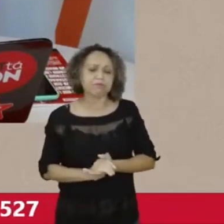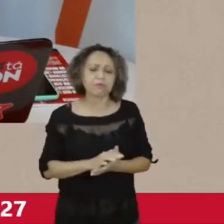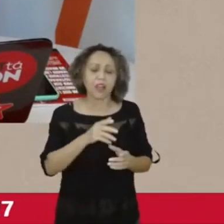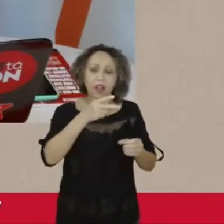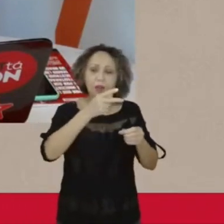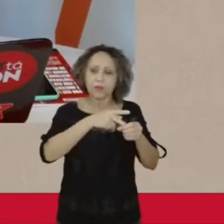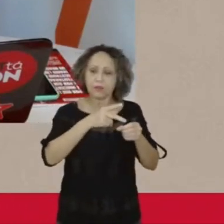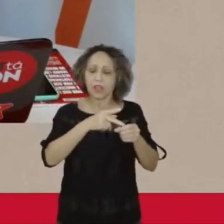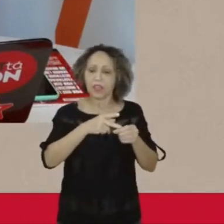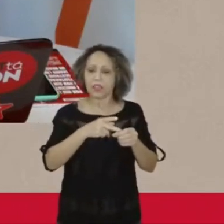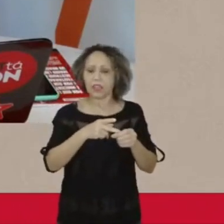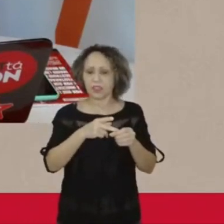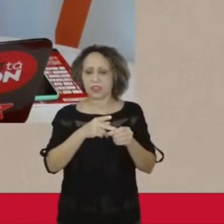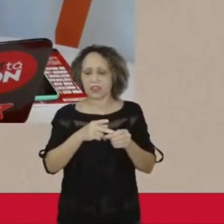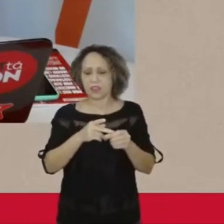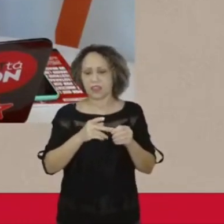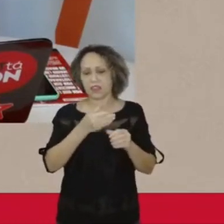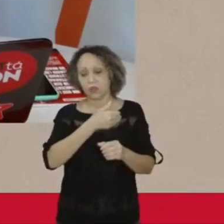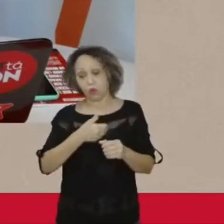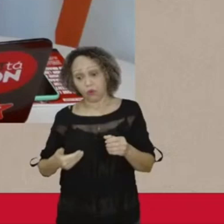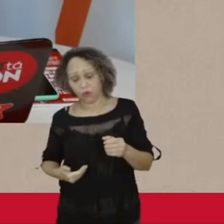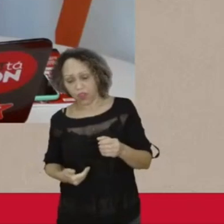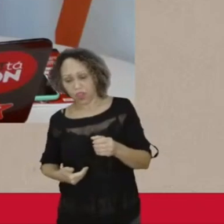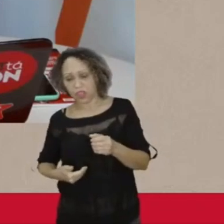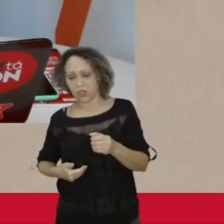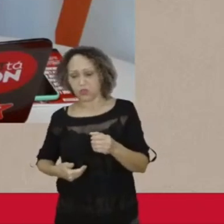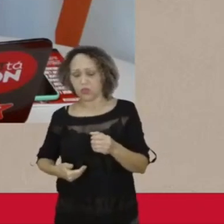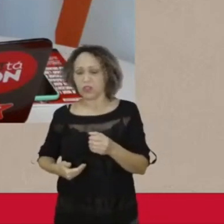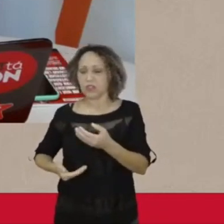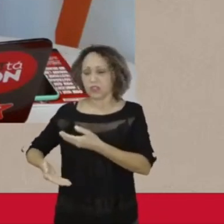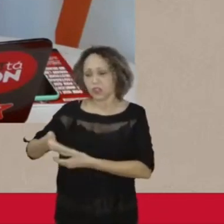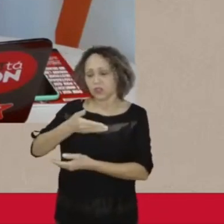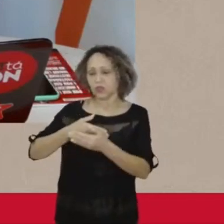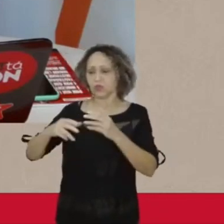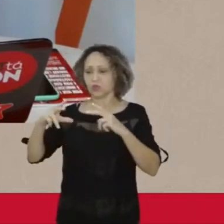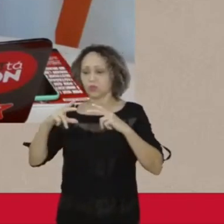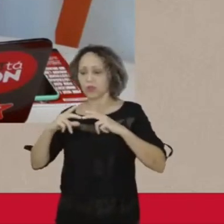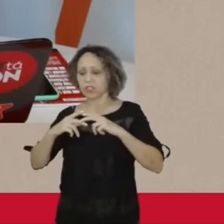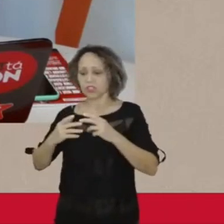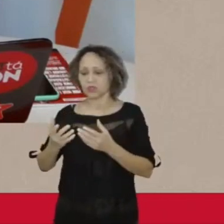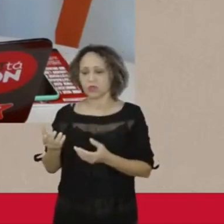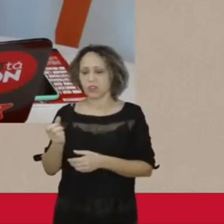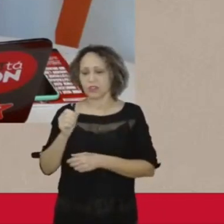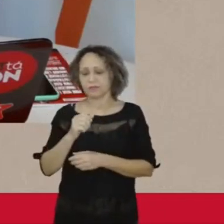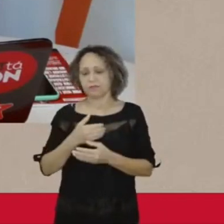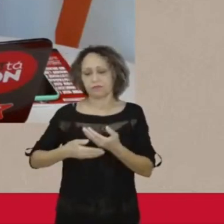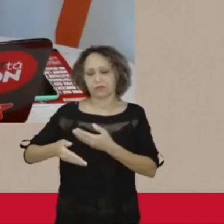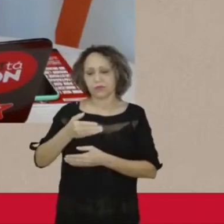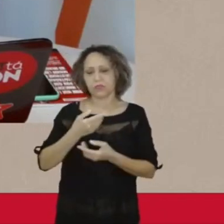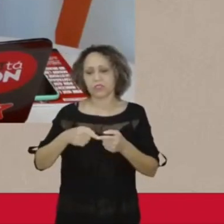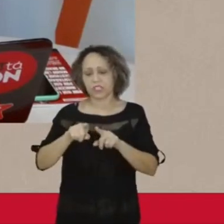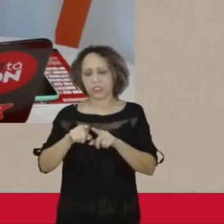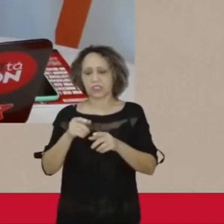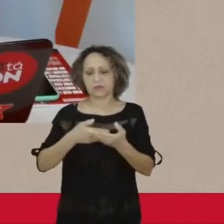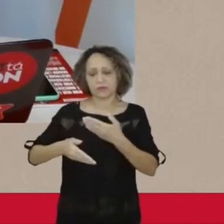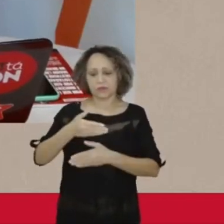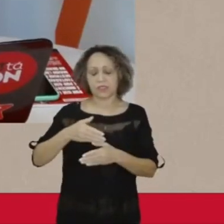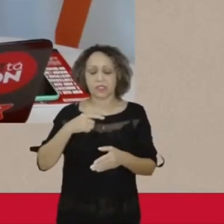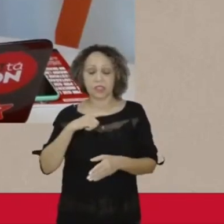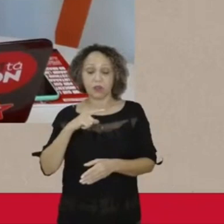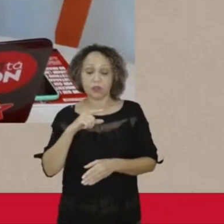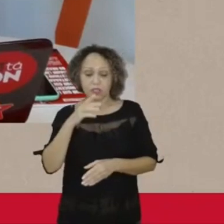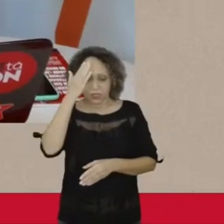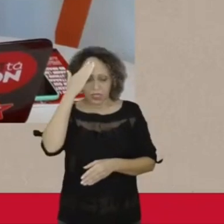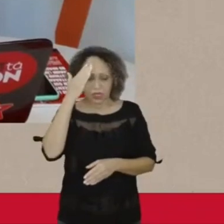sociedade mista, né? Mas o acionista majoritário dessa empresa é a União, né? Em última instância é o povo brasileiro. Então a gente